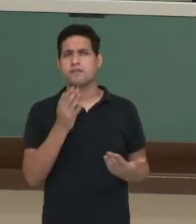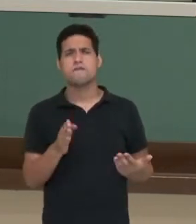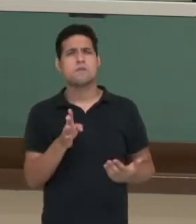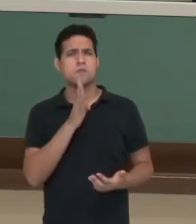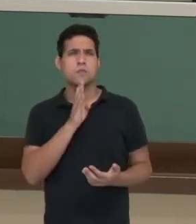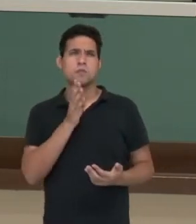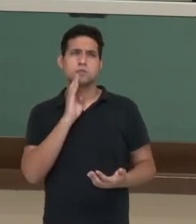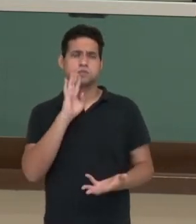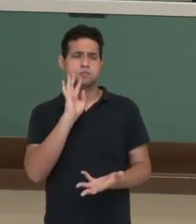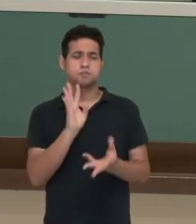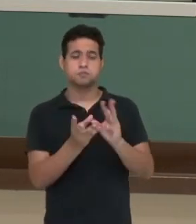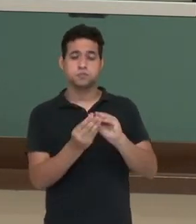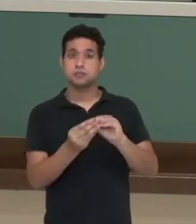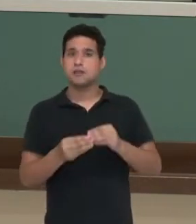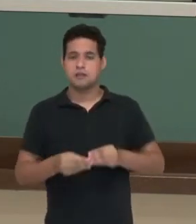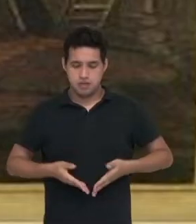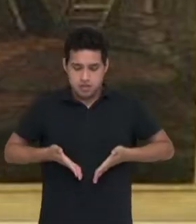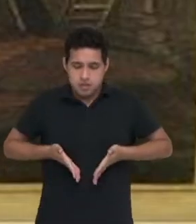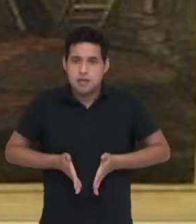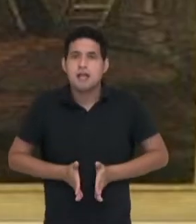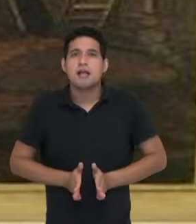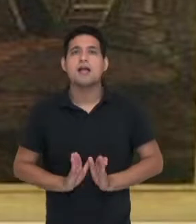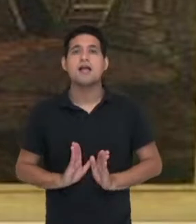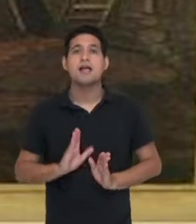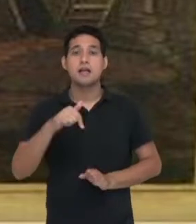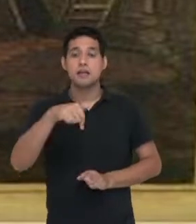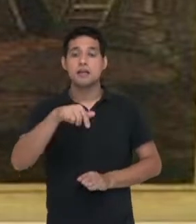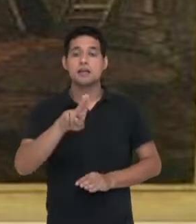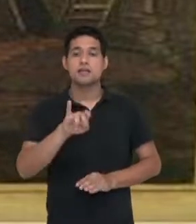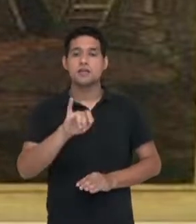Conociendo. Nacido en el Quilombo en